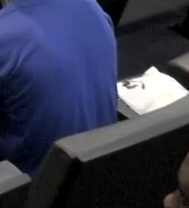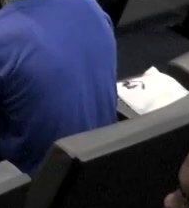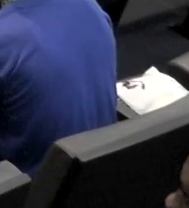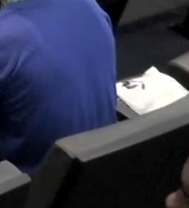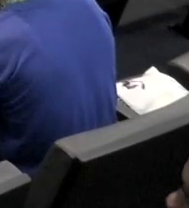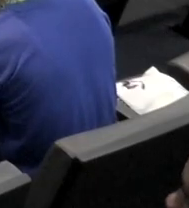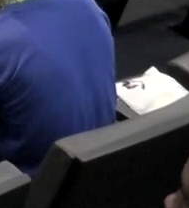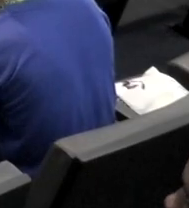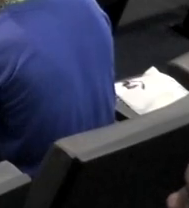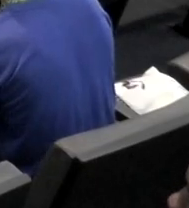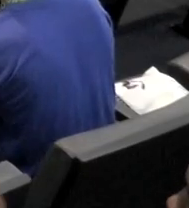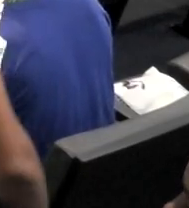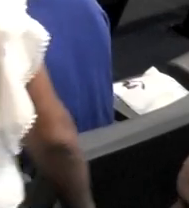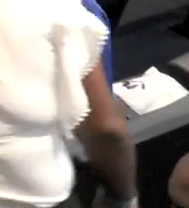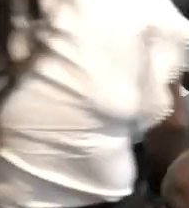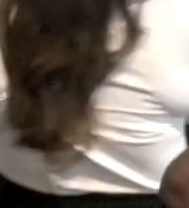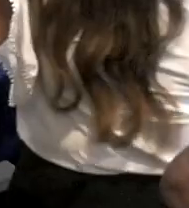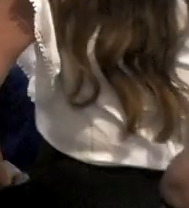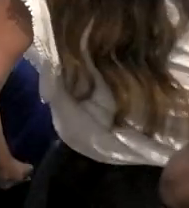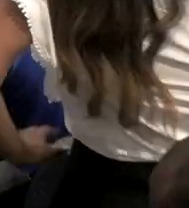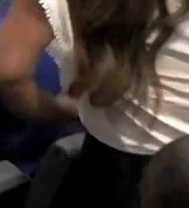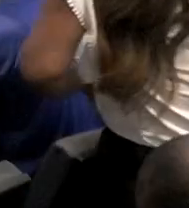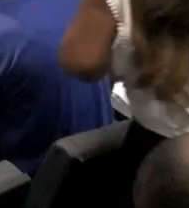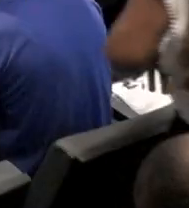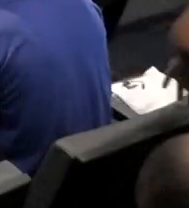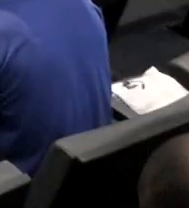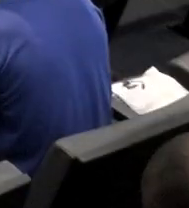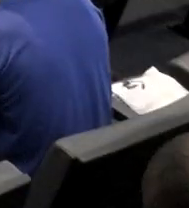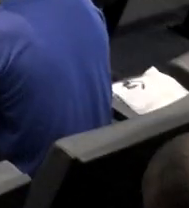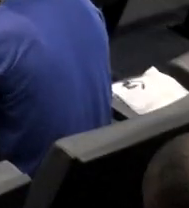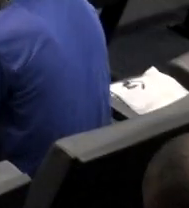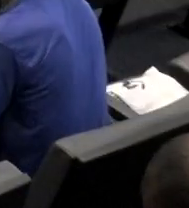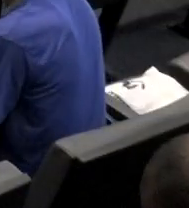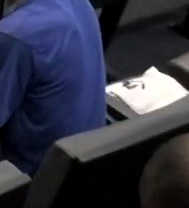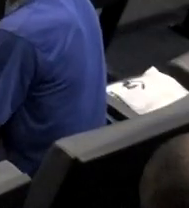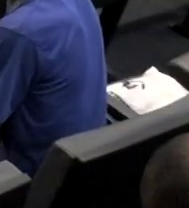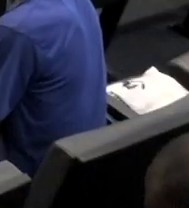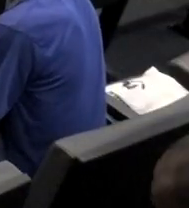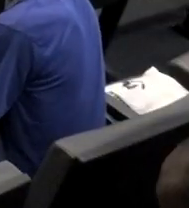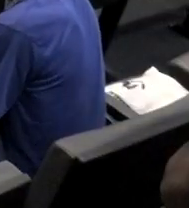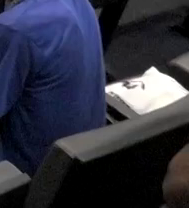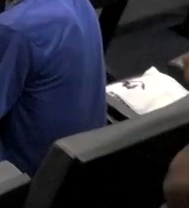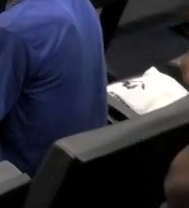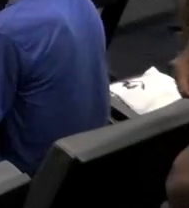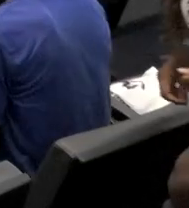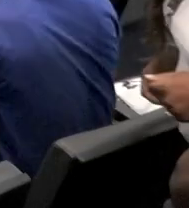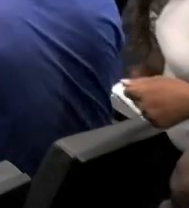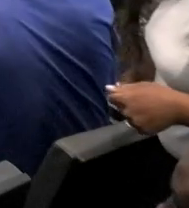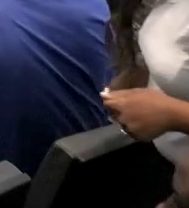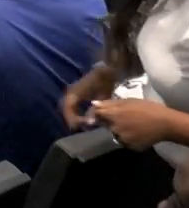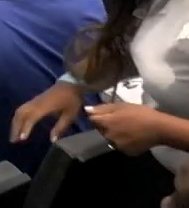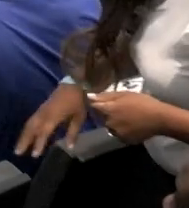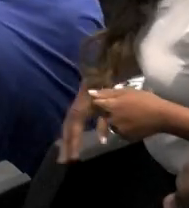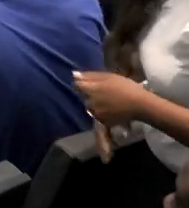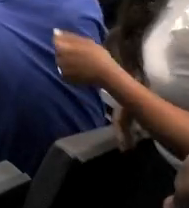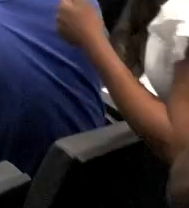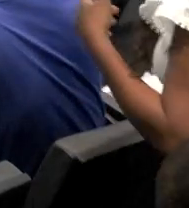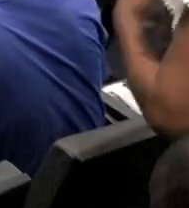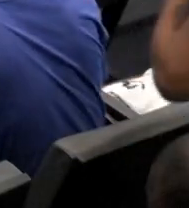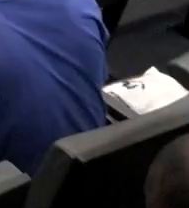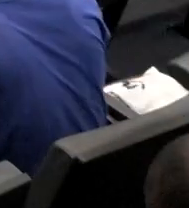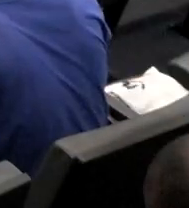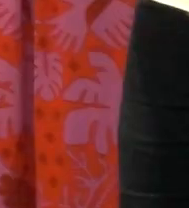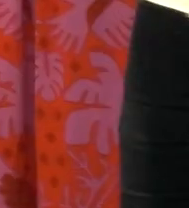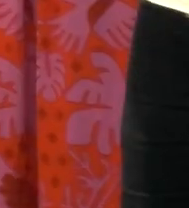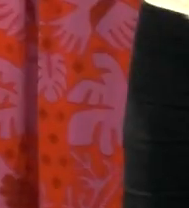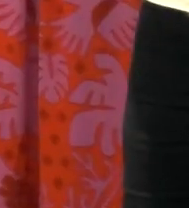lá Olá boa tarde a todos Eu me chamo Luana não sou advogada sou sua mãe mesmo eh Então meu filho